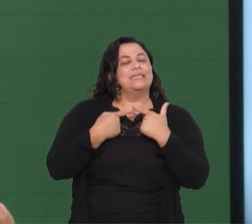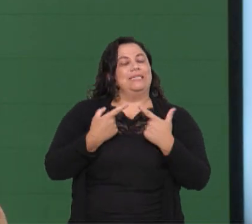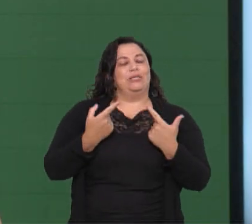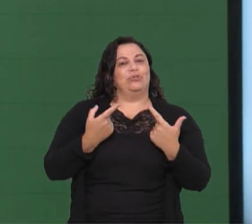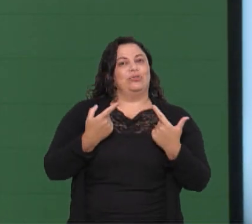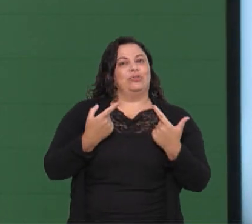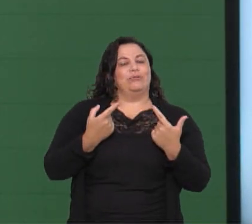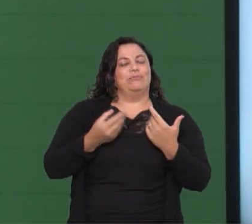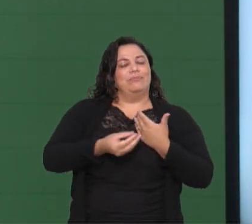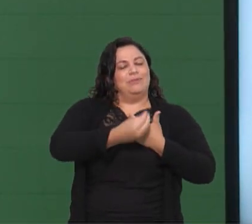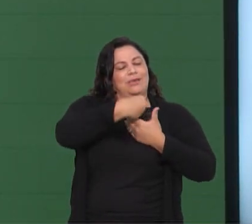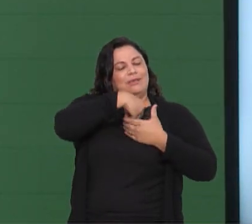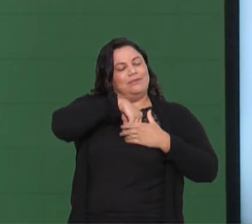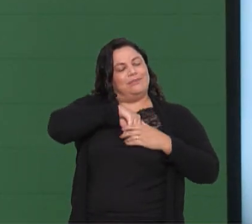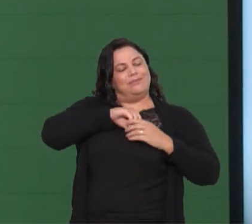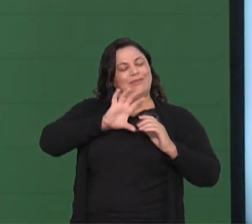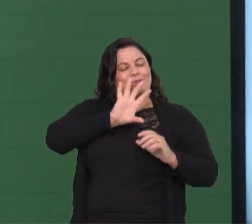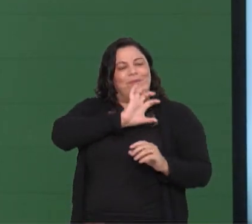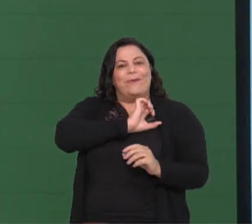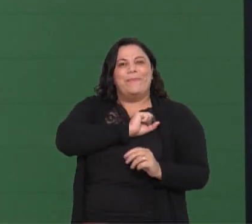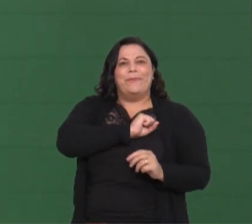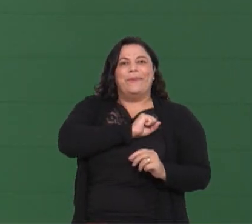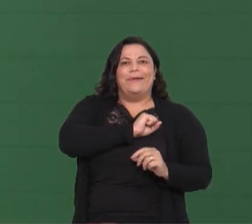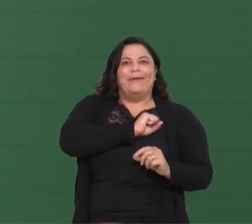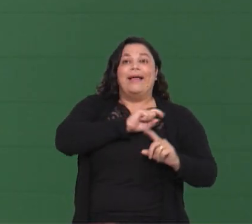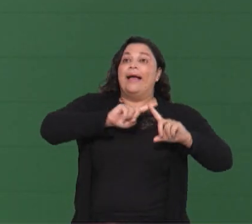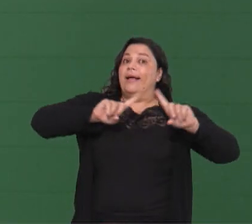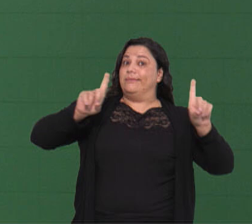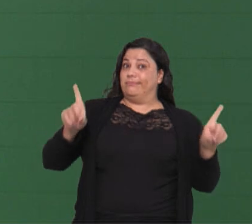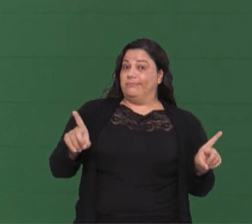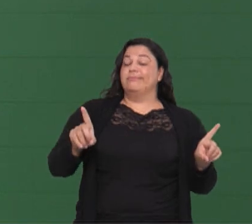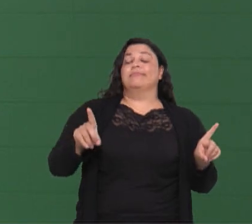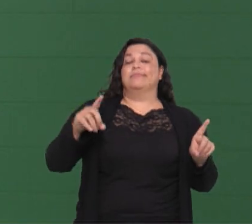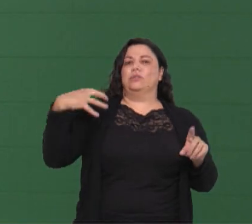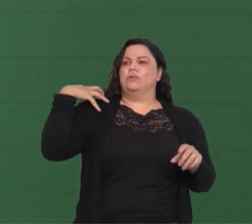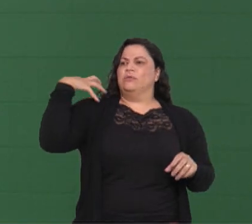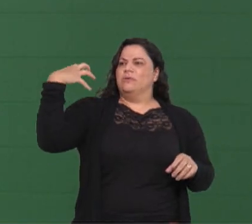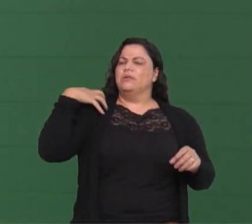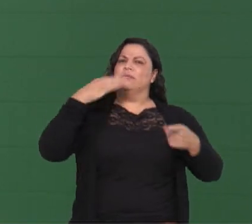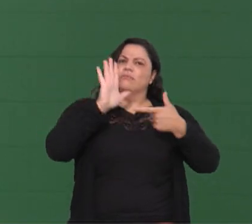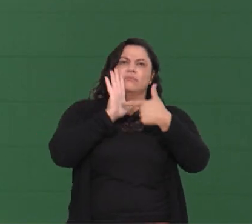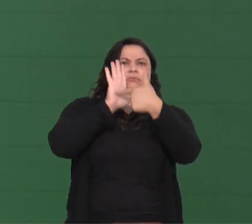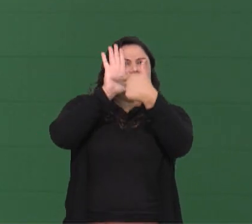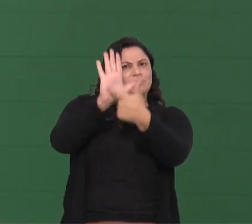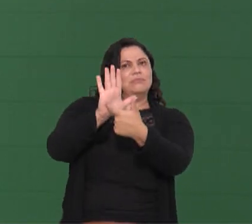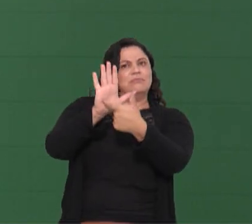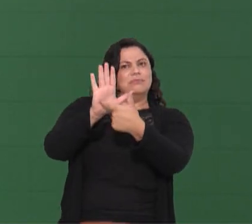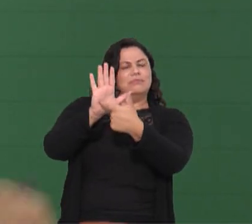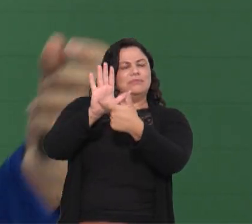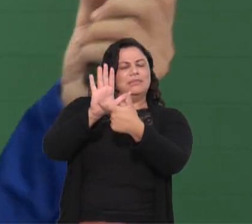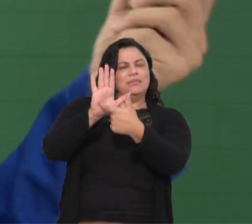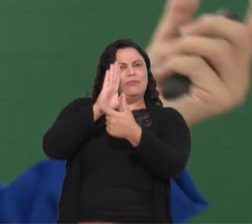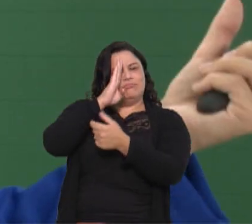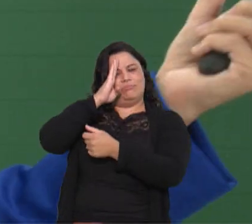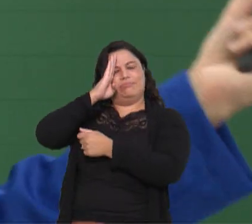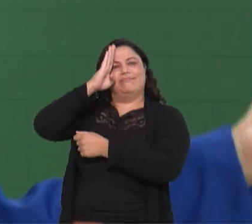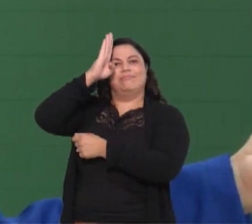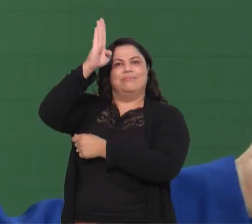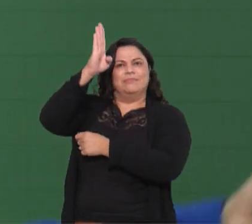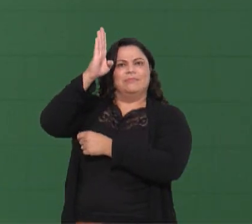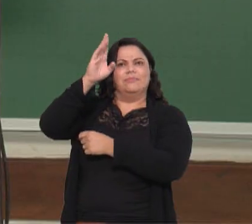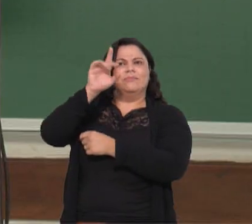aí reside o amor. Só que, o que o Platão vai apresentar, e vai ser muito perspicaz nessa definição, nós